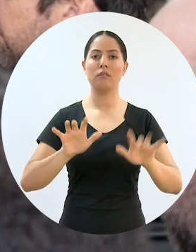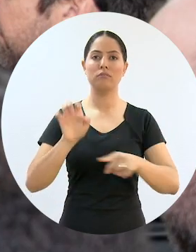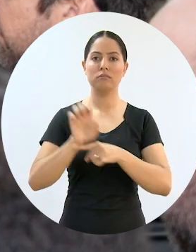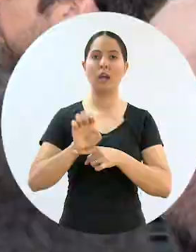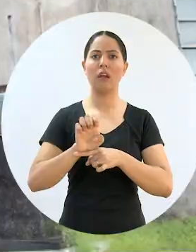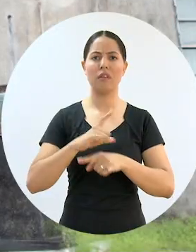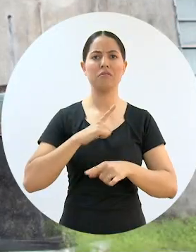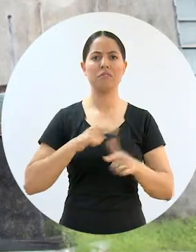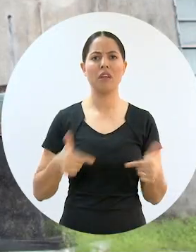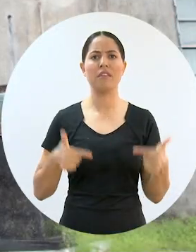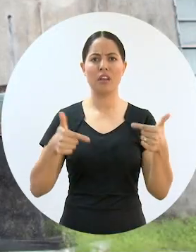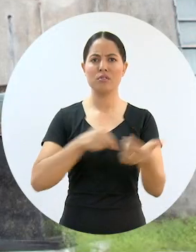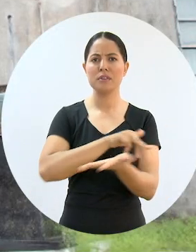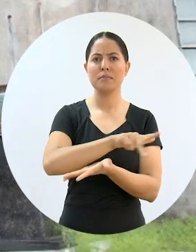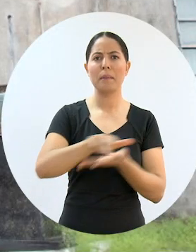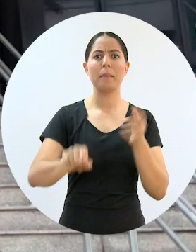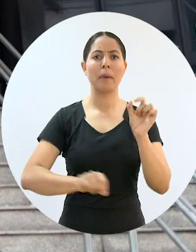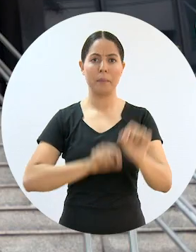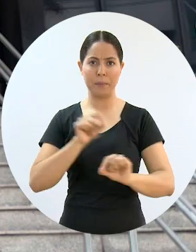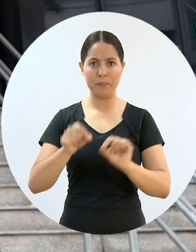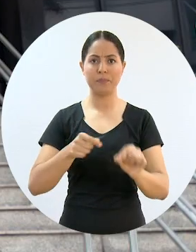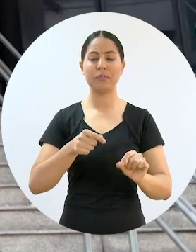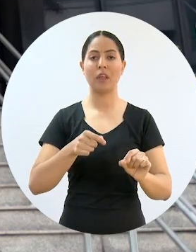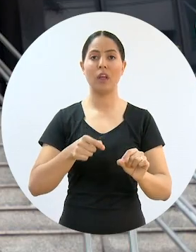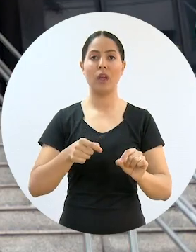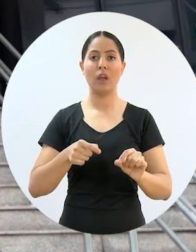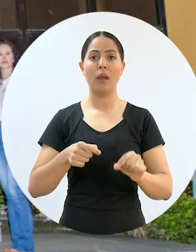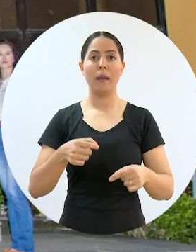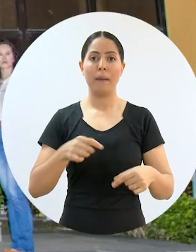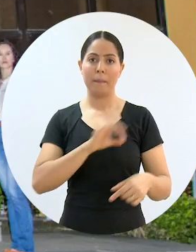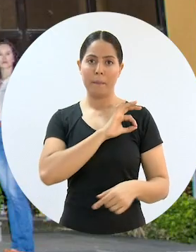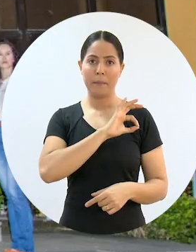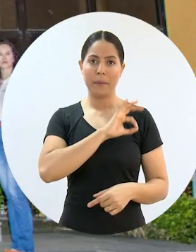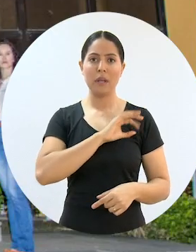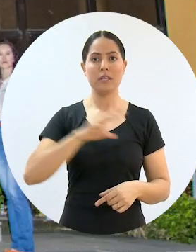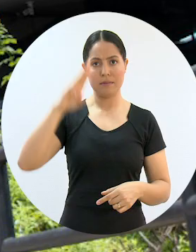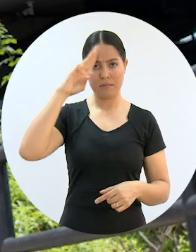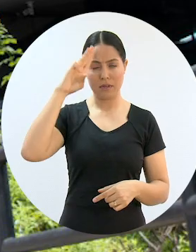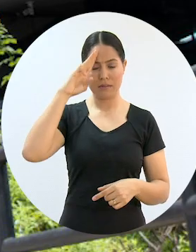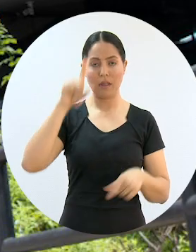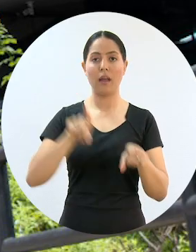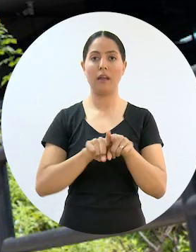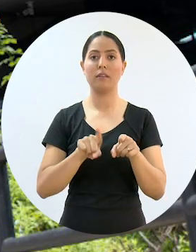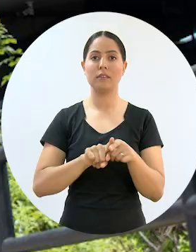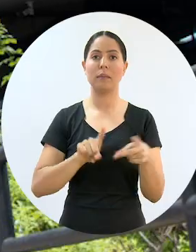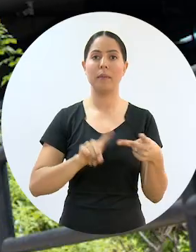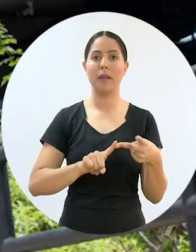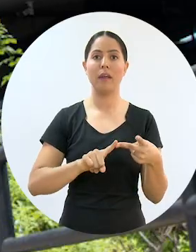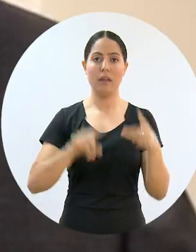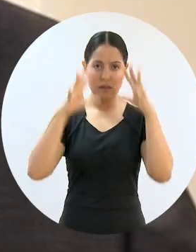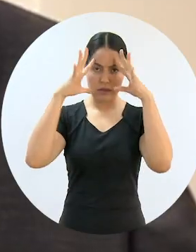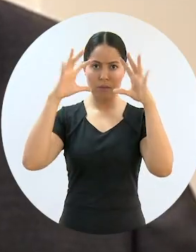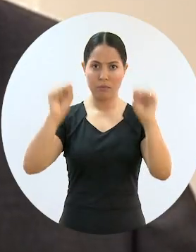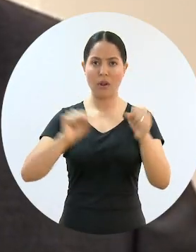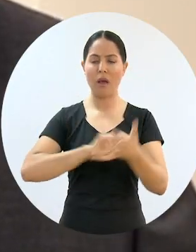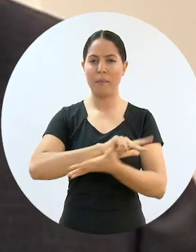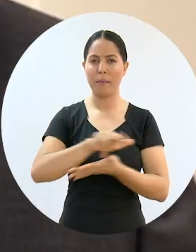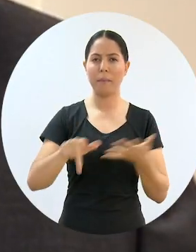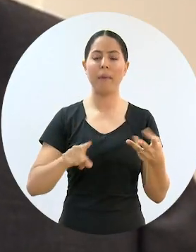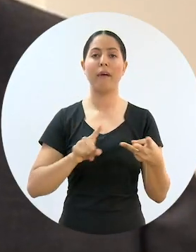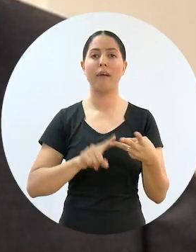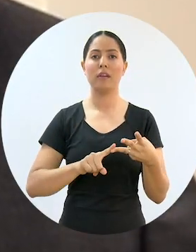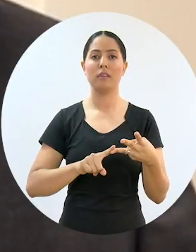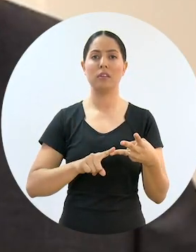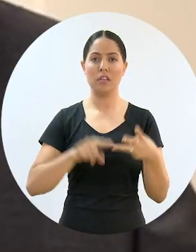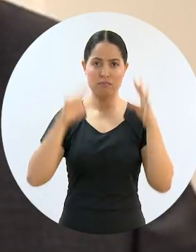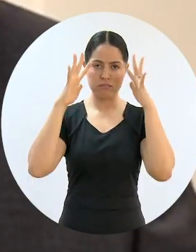foram realizadas, como na Polícia Militar, Tribunal de Contas, fóruns e Palácio da Justiça. Quanto mais se